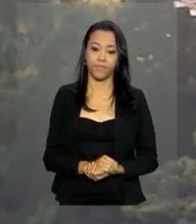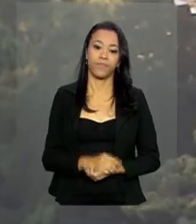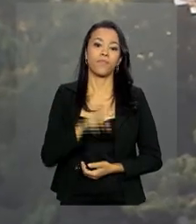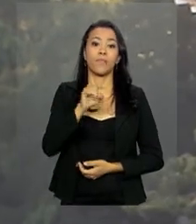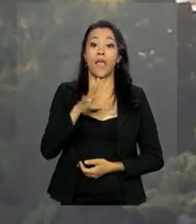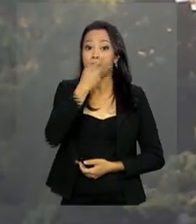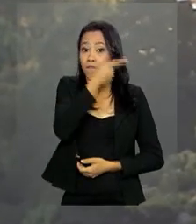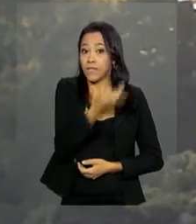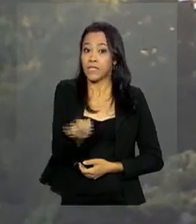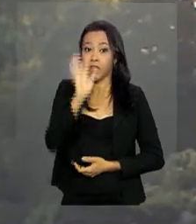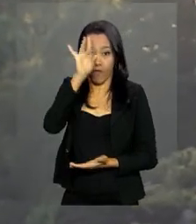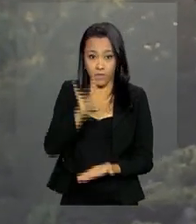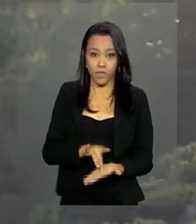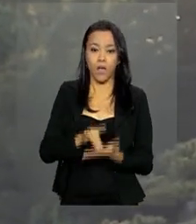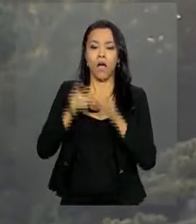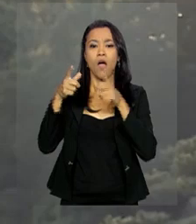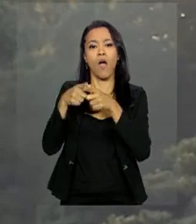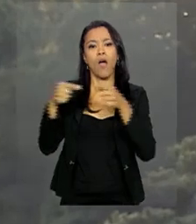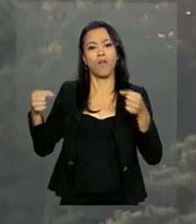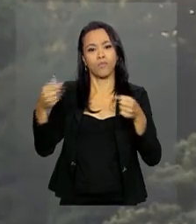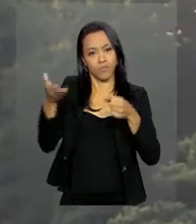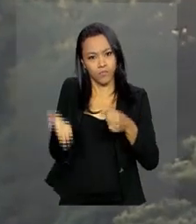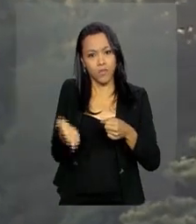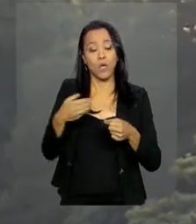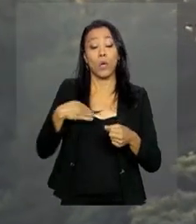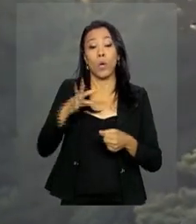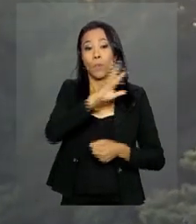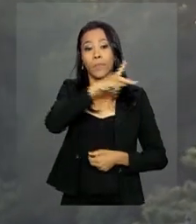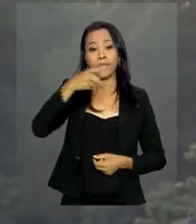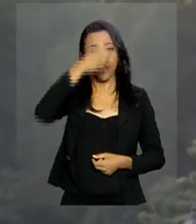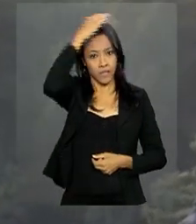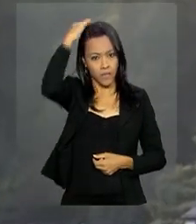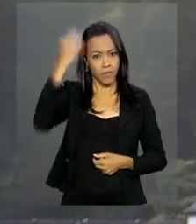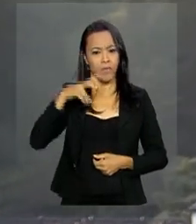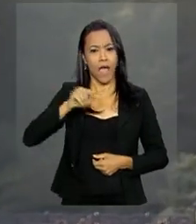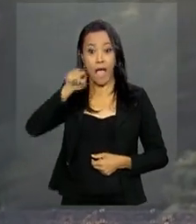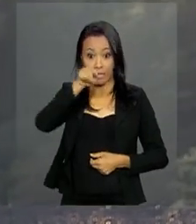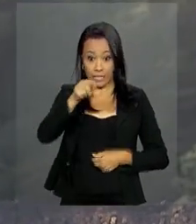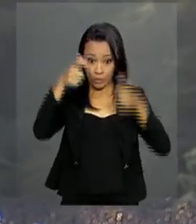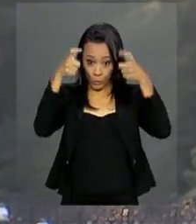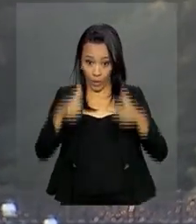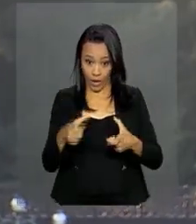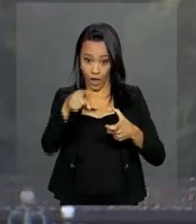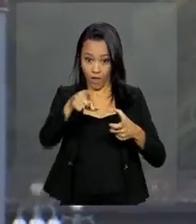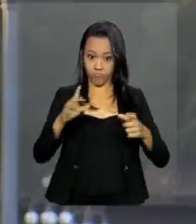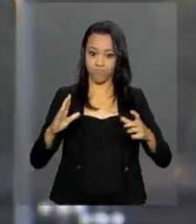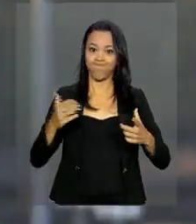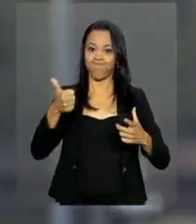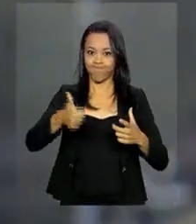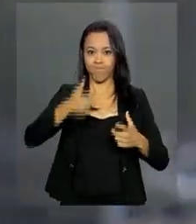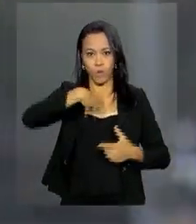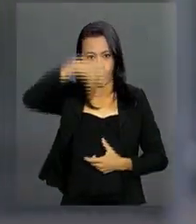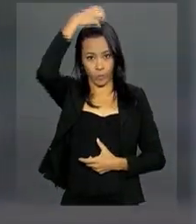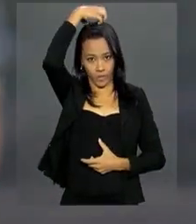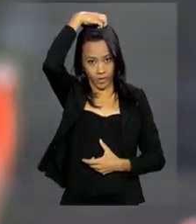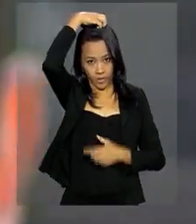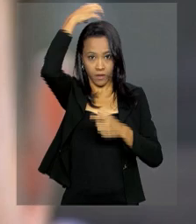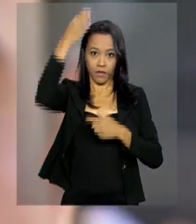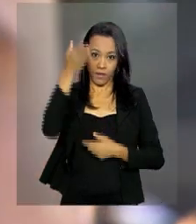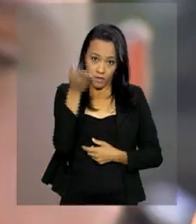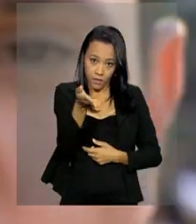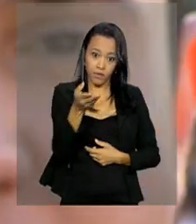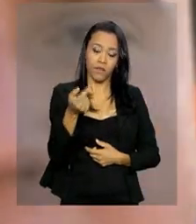visita oficial ao Japão o presidente Michel Temer vai ser recebido aqui no palácio Imperial pelo Imperador aqu